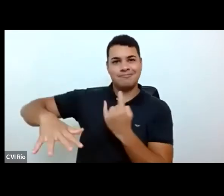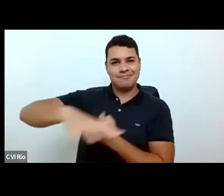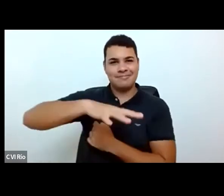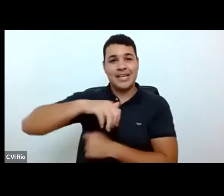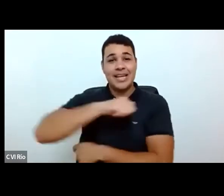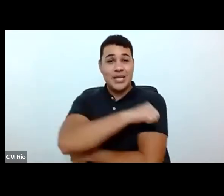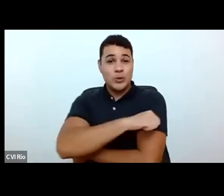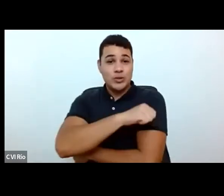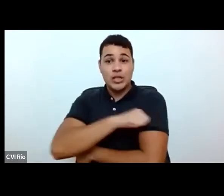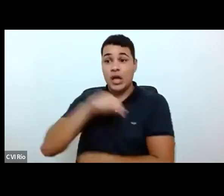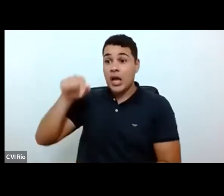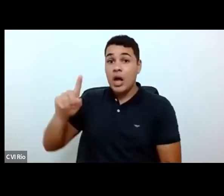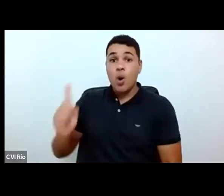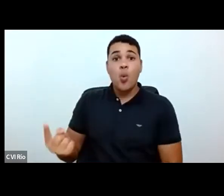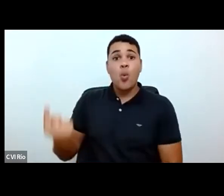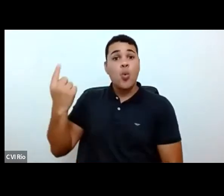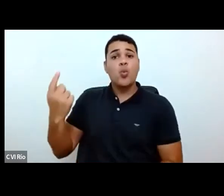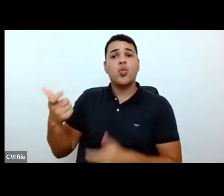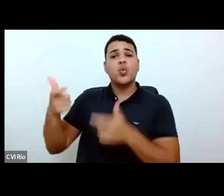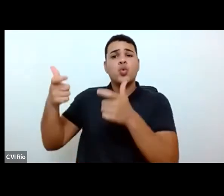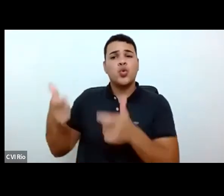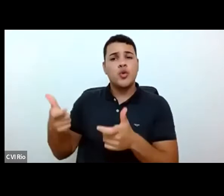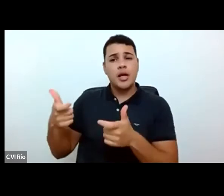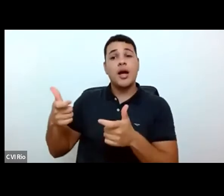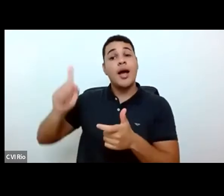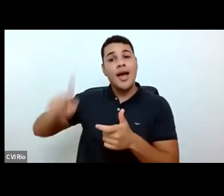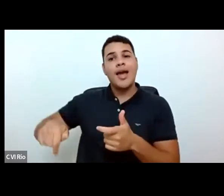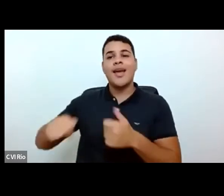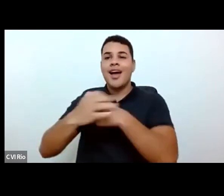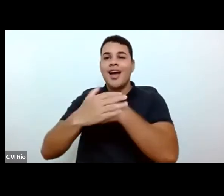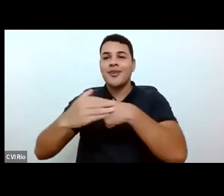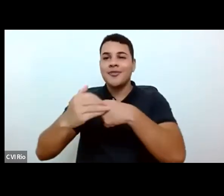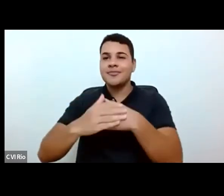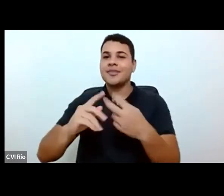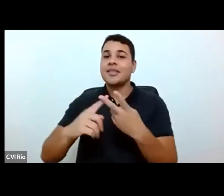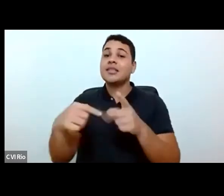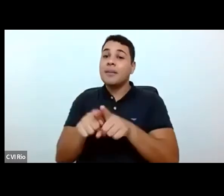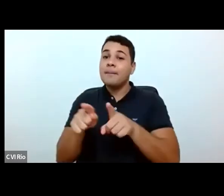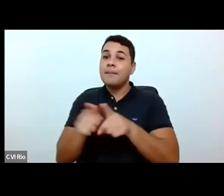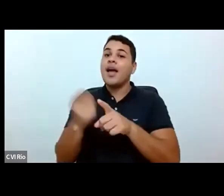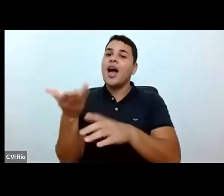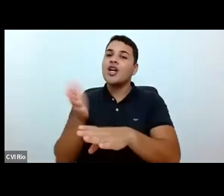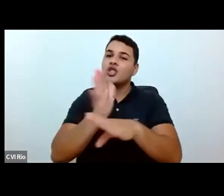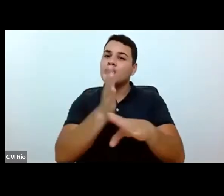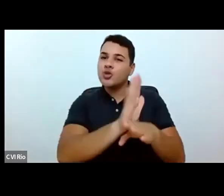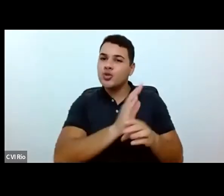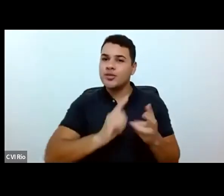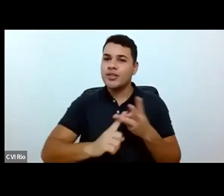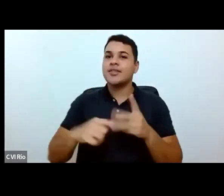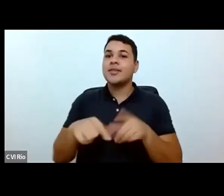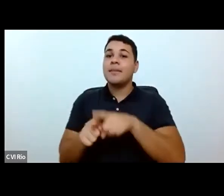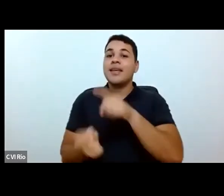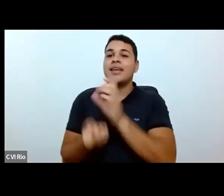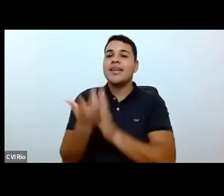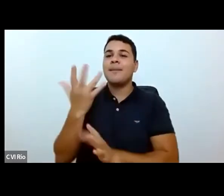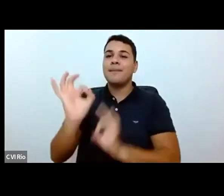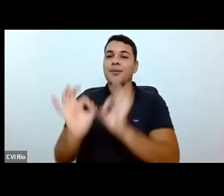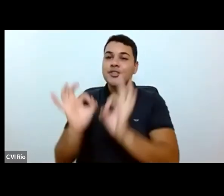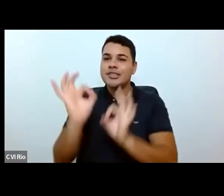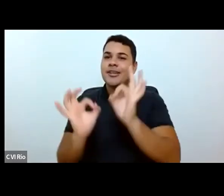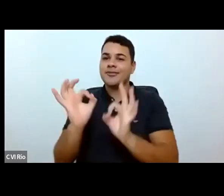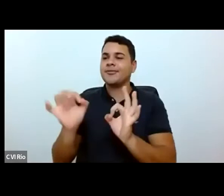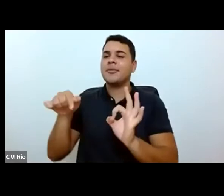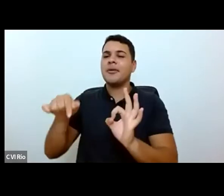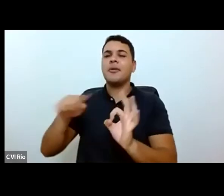que acolhe, entende e ajuda a salvar a vida das pessoas trans e travestis, do meu povo trans. E eu fico muito feliz